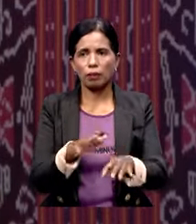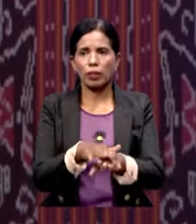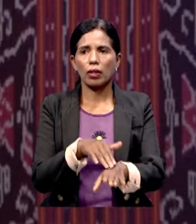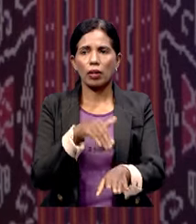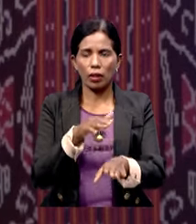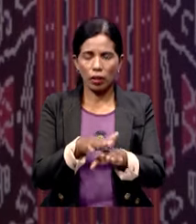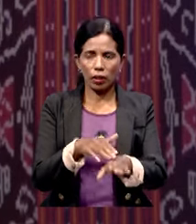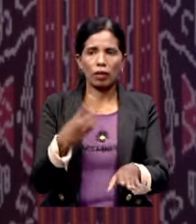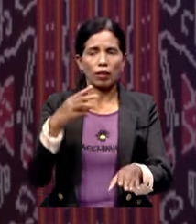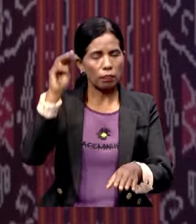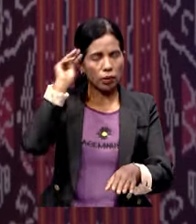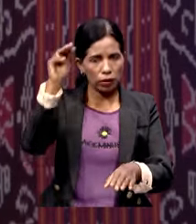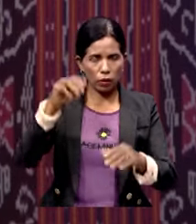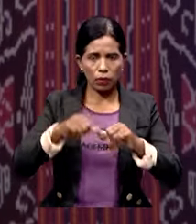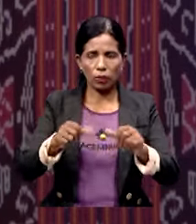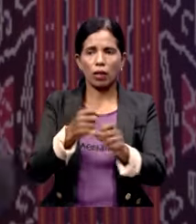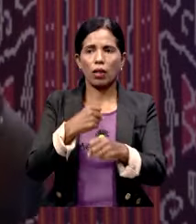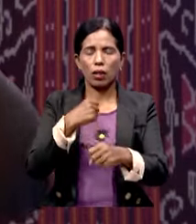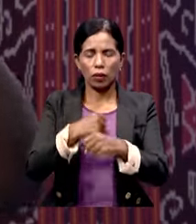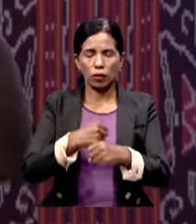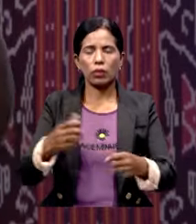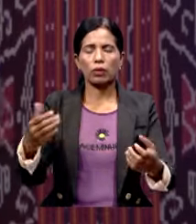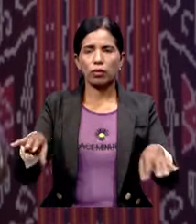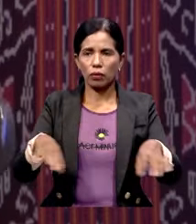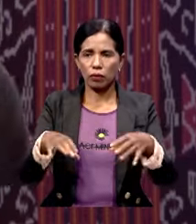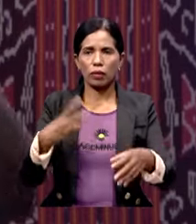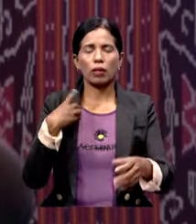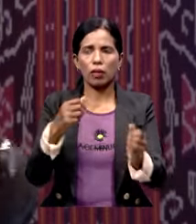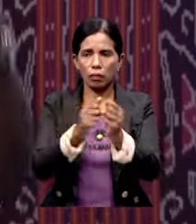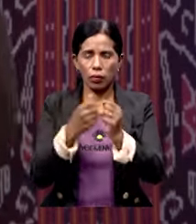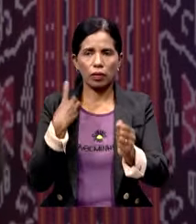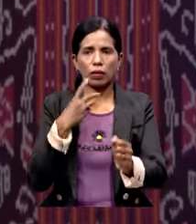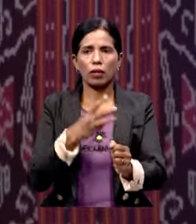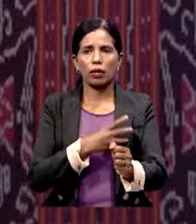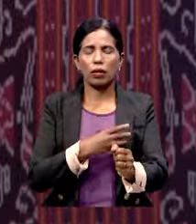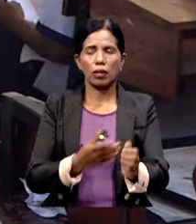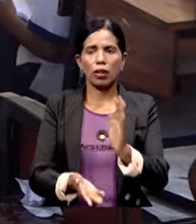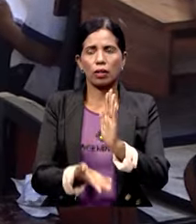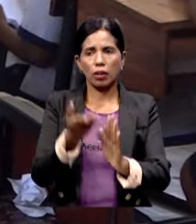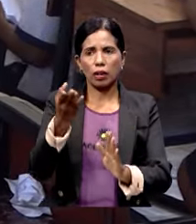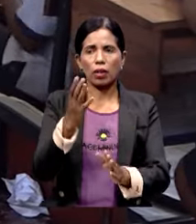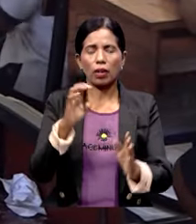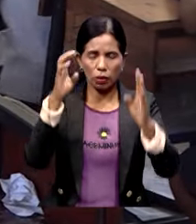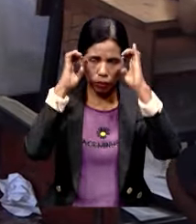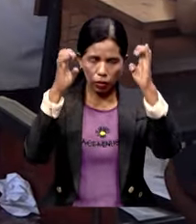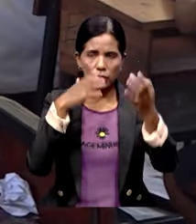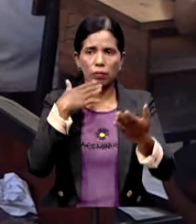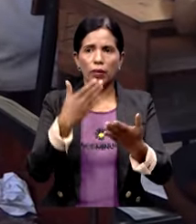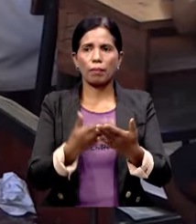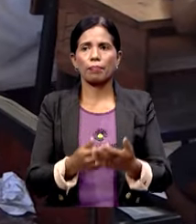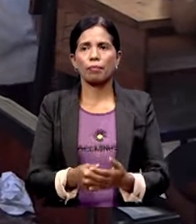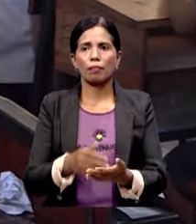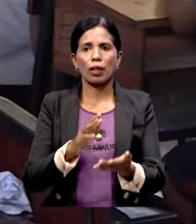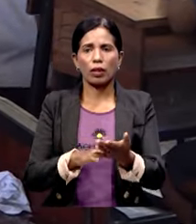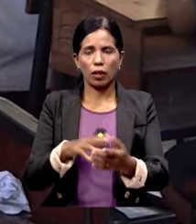bebe Ministério continua a halar o serviço e tuan para tu hamuto que tabel hadiak e hasai qualidade de educação. Durante a escola